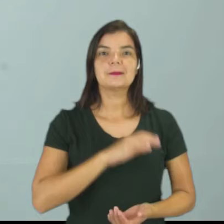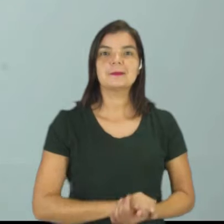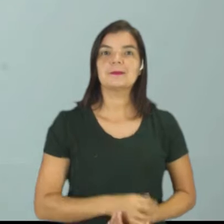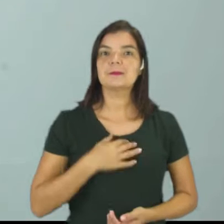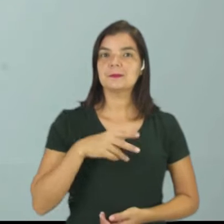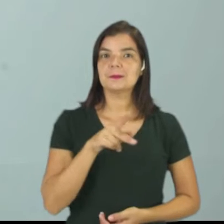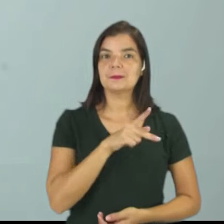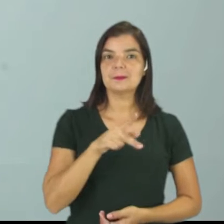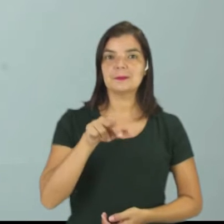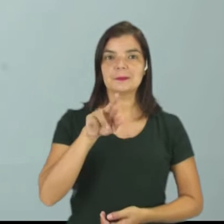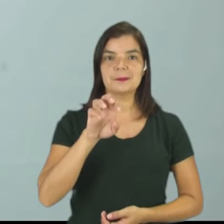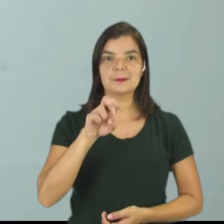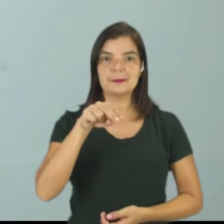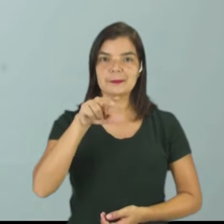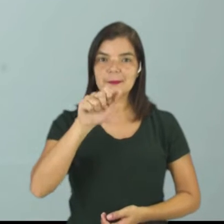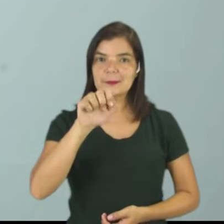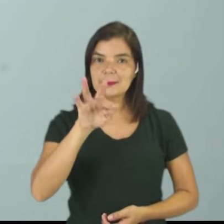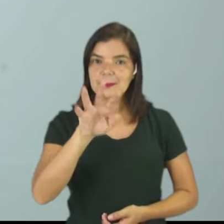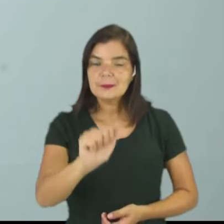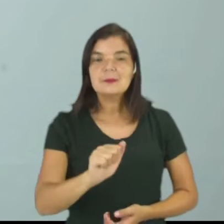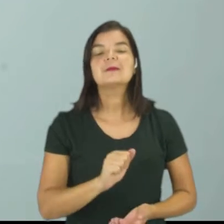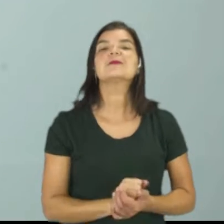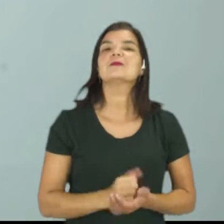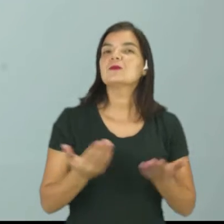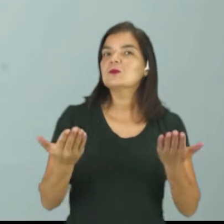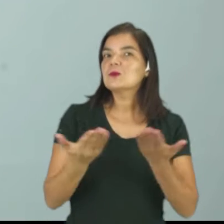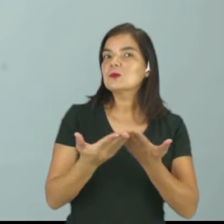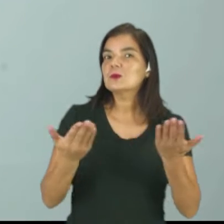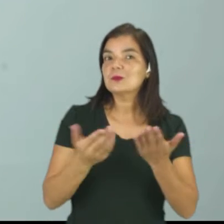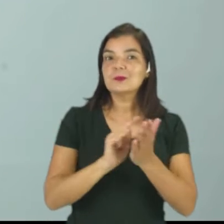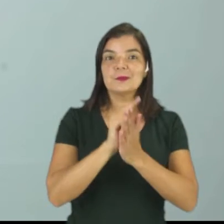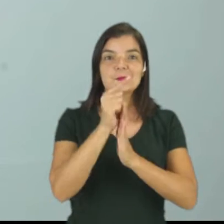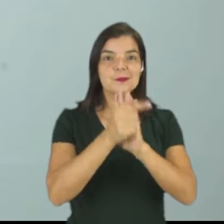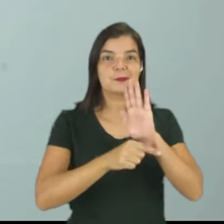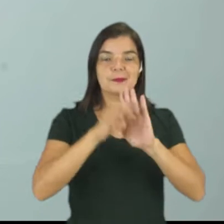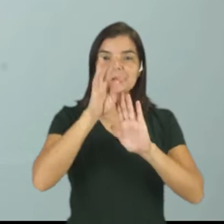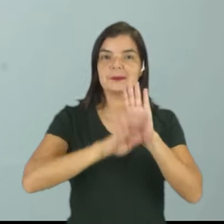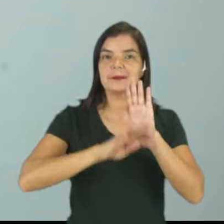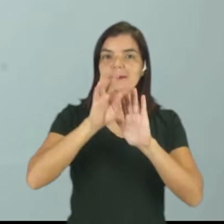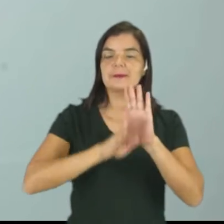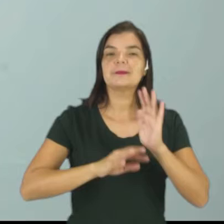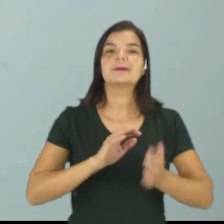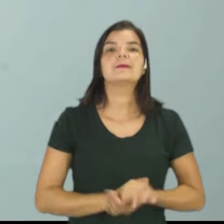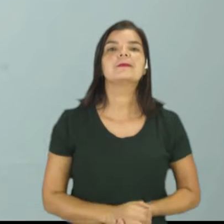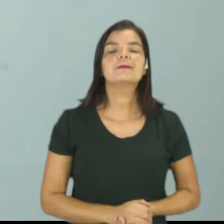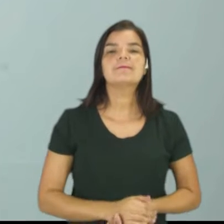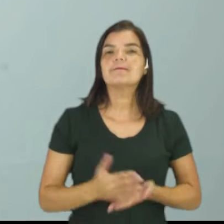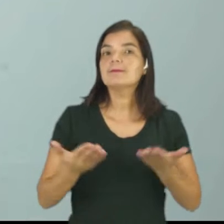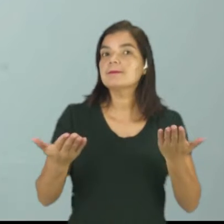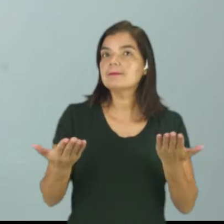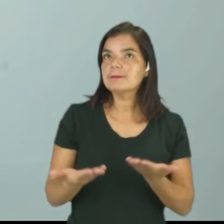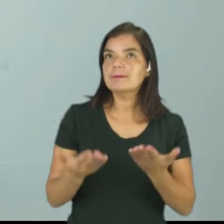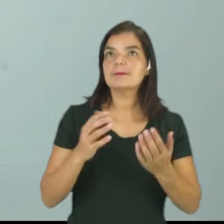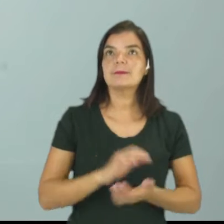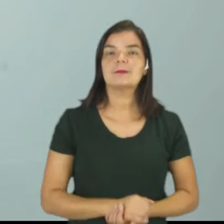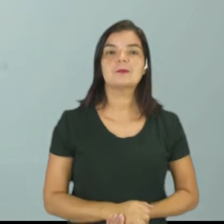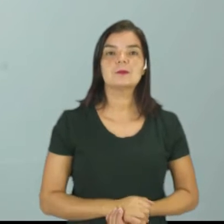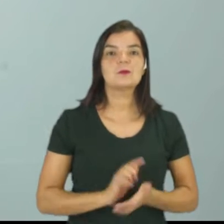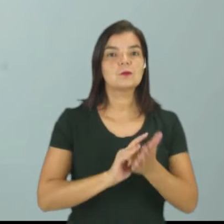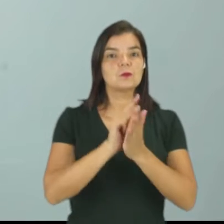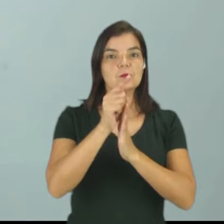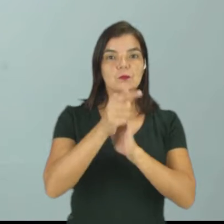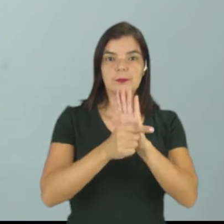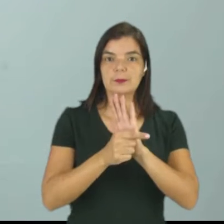Eu, professora Renata, vou viajar com vocês hoje em mais um gênero textual. E neste caso, é o